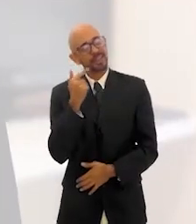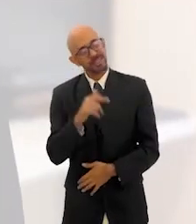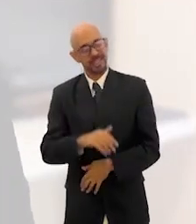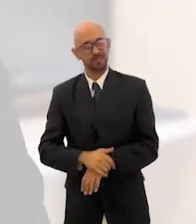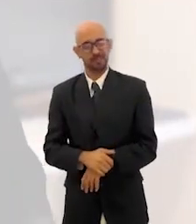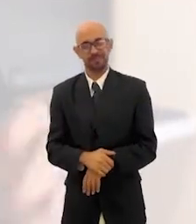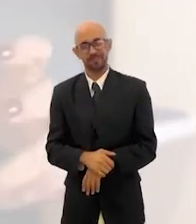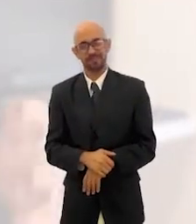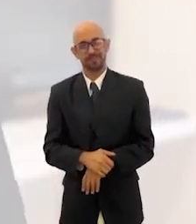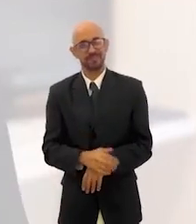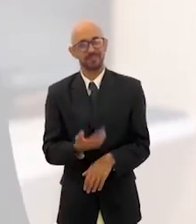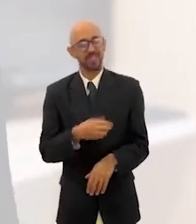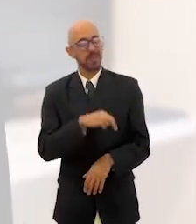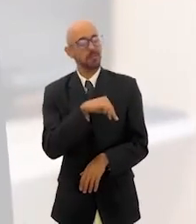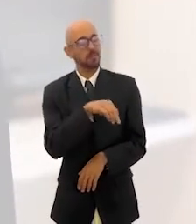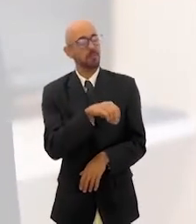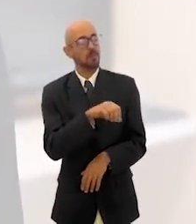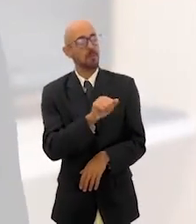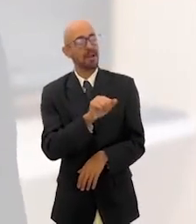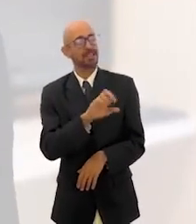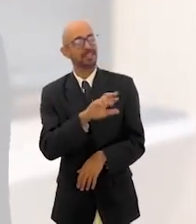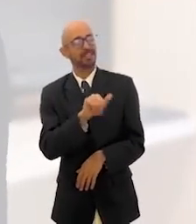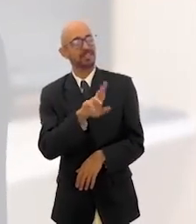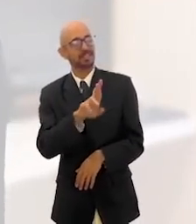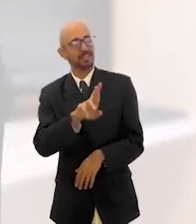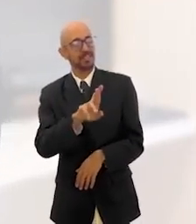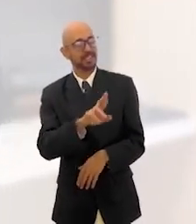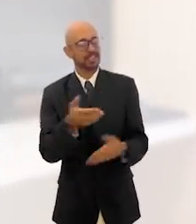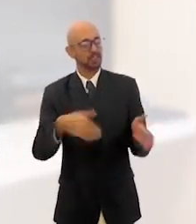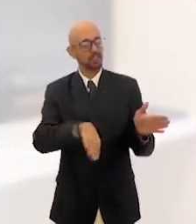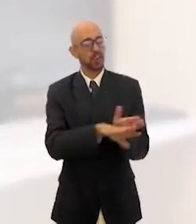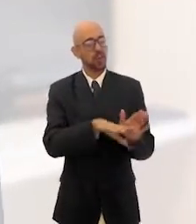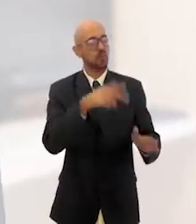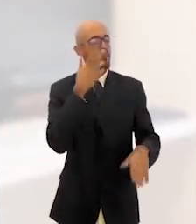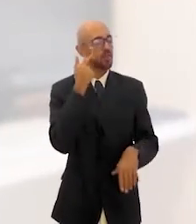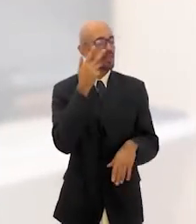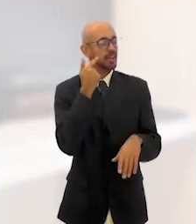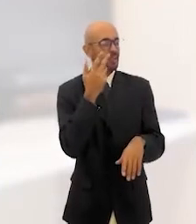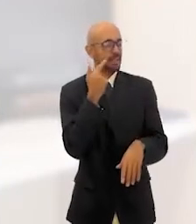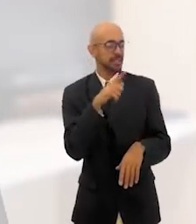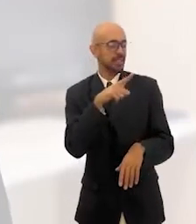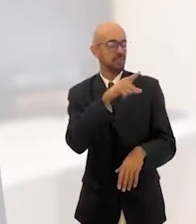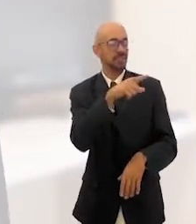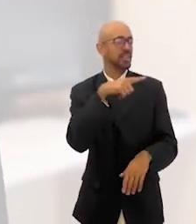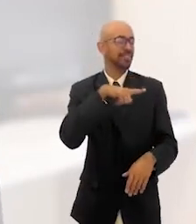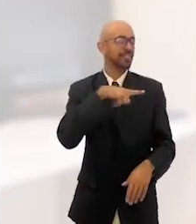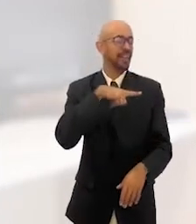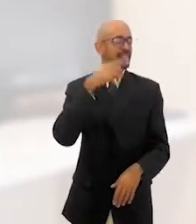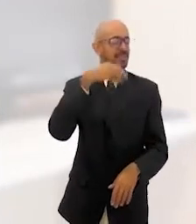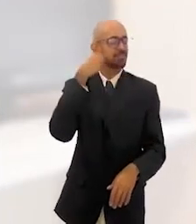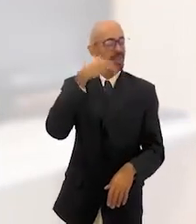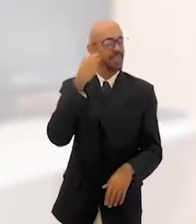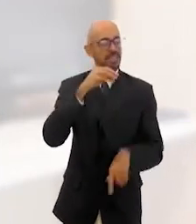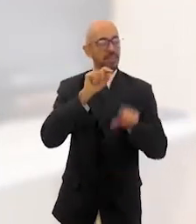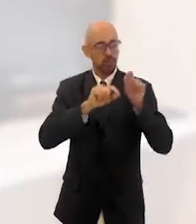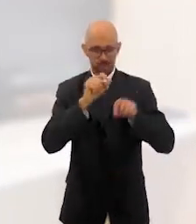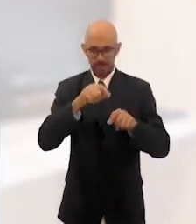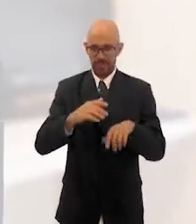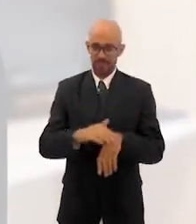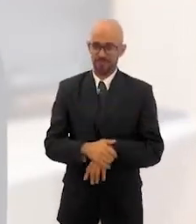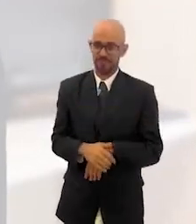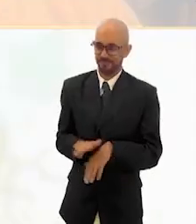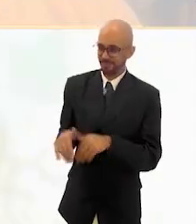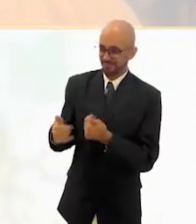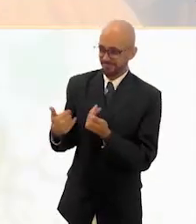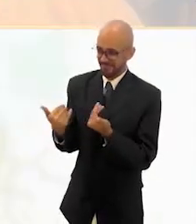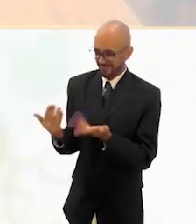Fortaleza. Chegamos assim em Fortaleza. O que que Fortaleza te entregou, te trouxe de bom? Aí